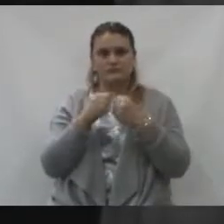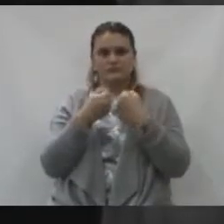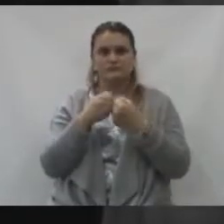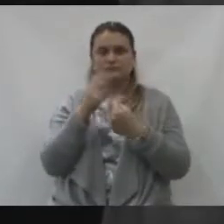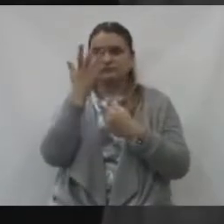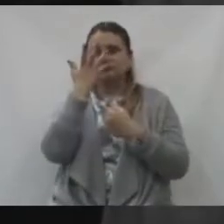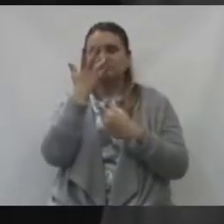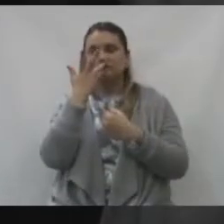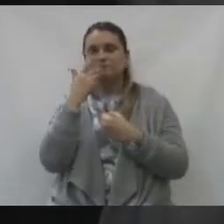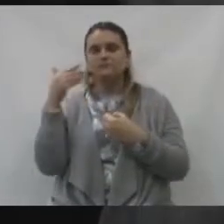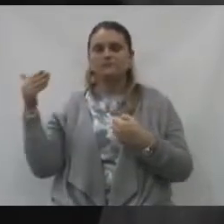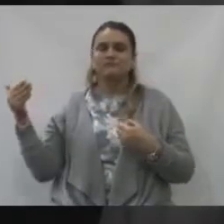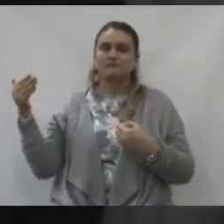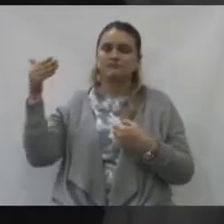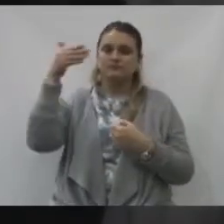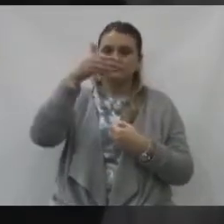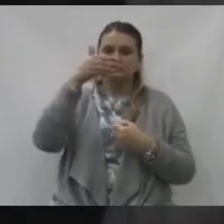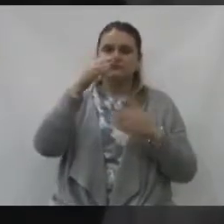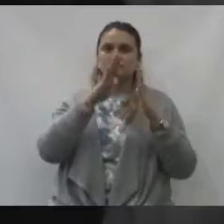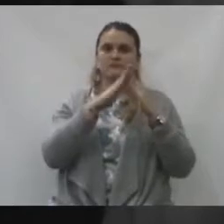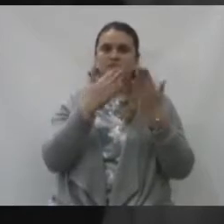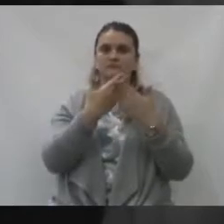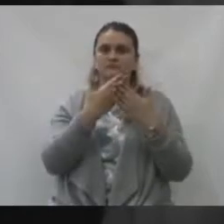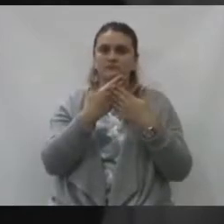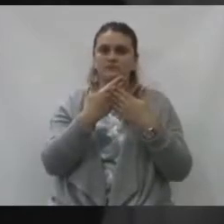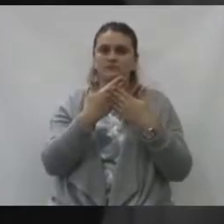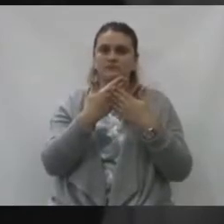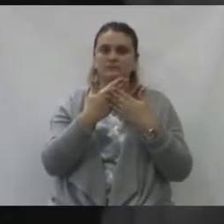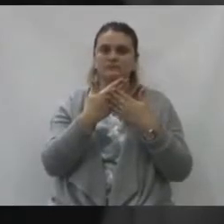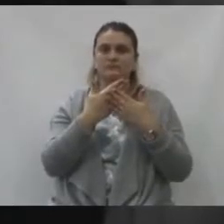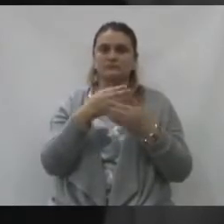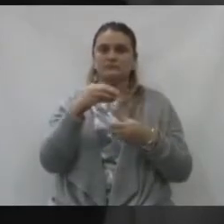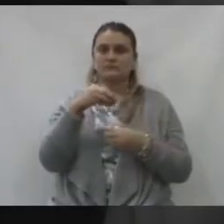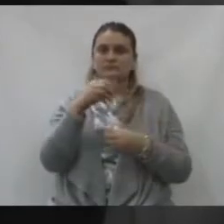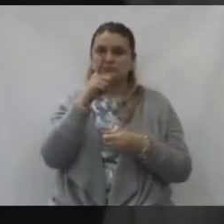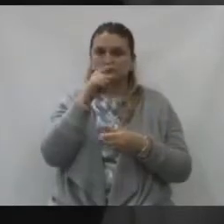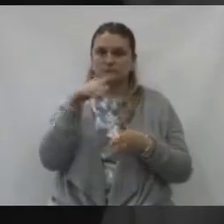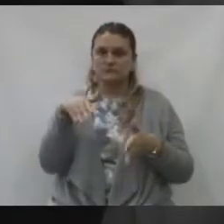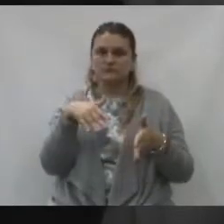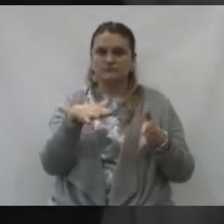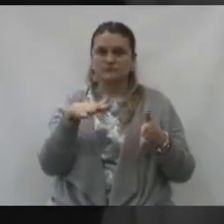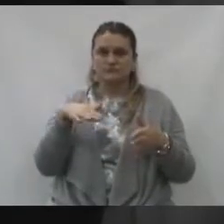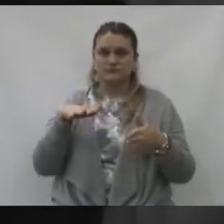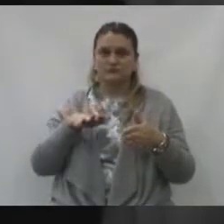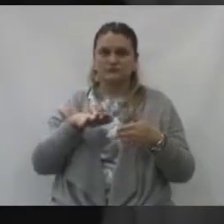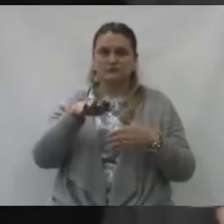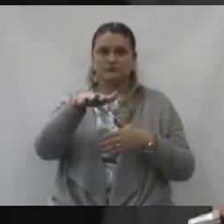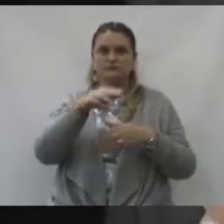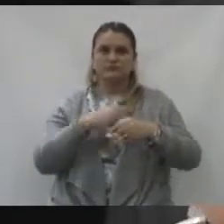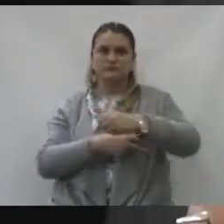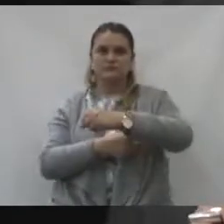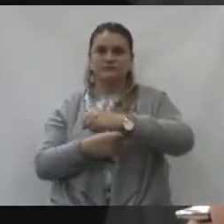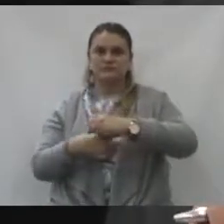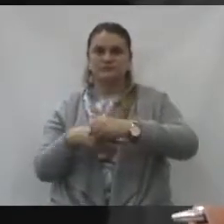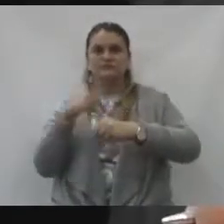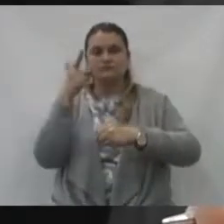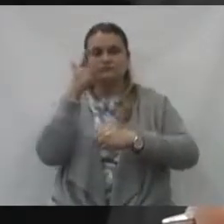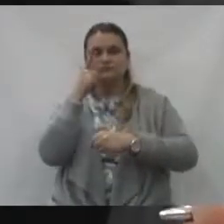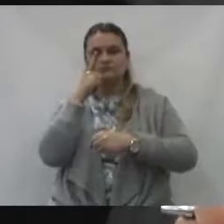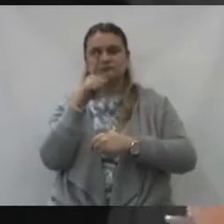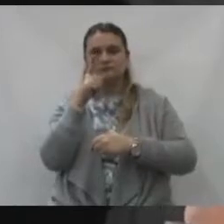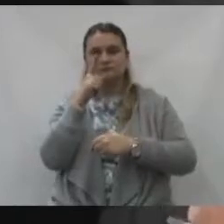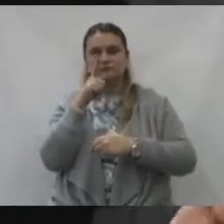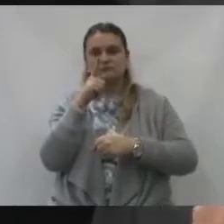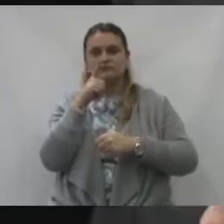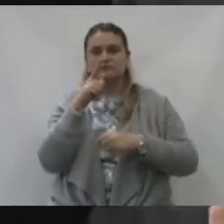lotação com crianças que vinham e ia nesse trajeto, passava dentro do rio. E conseguimos